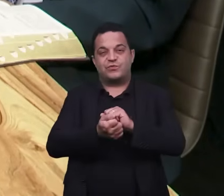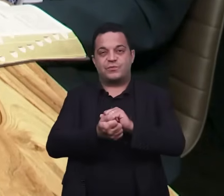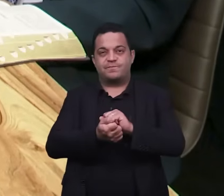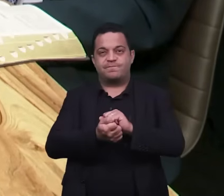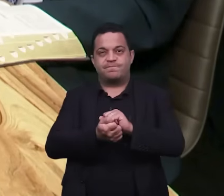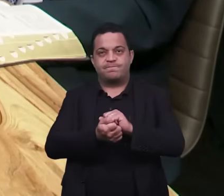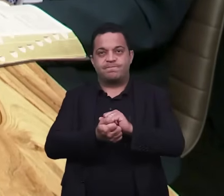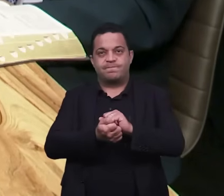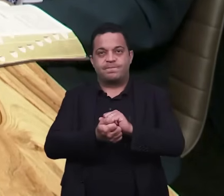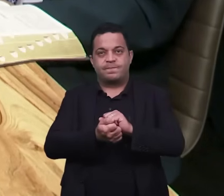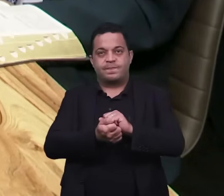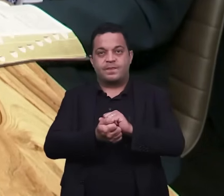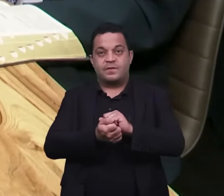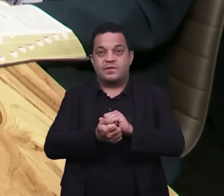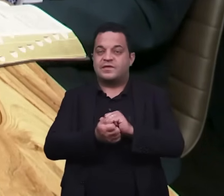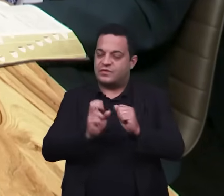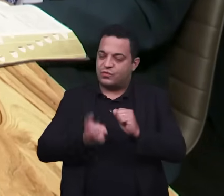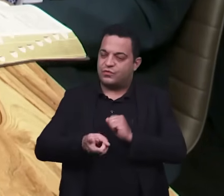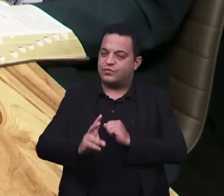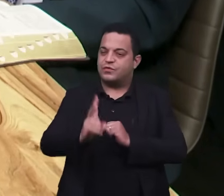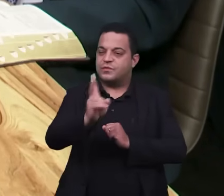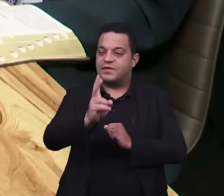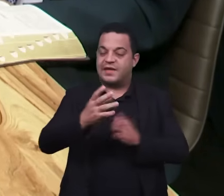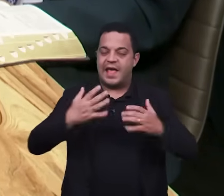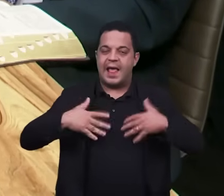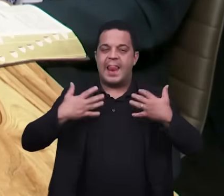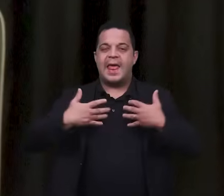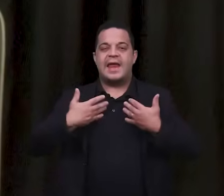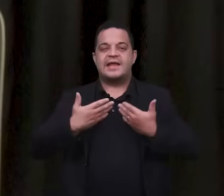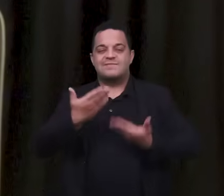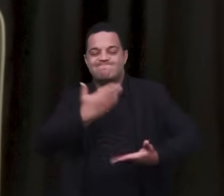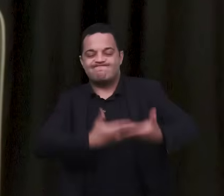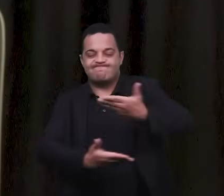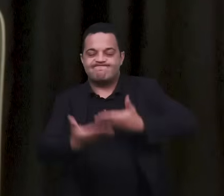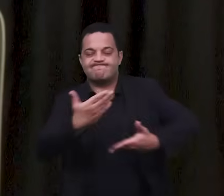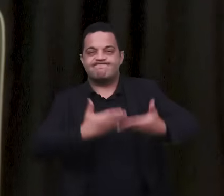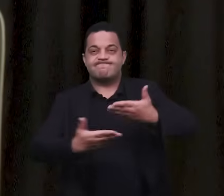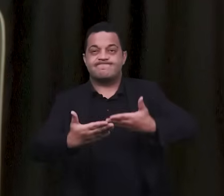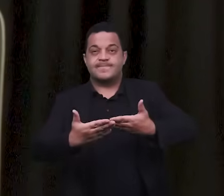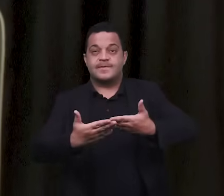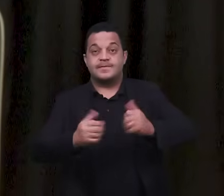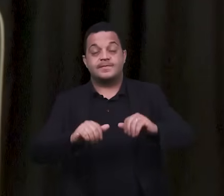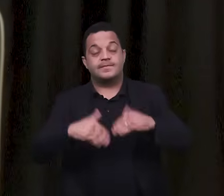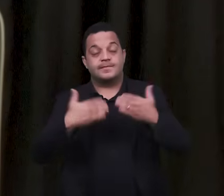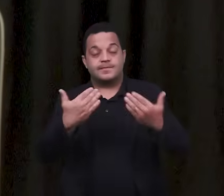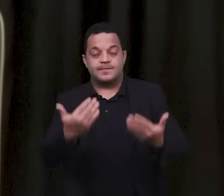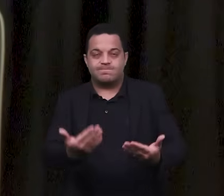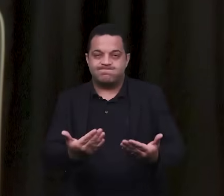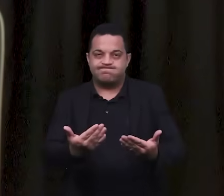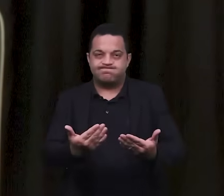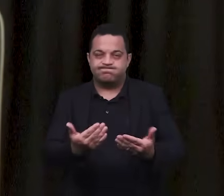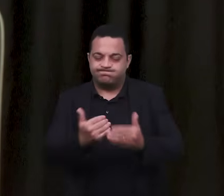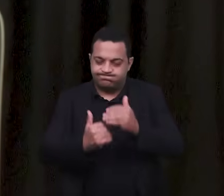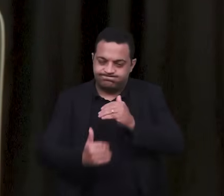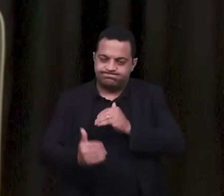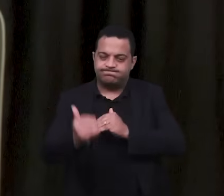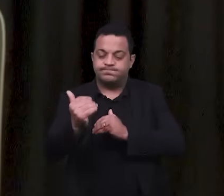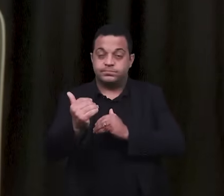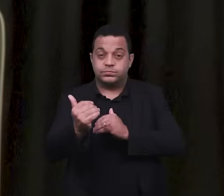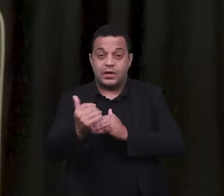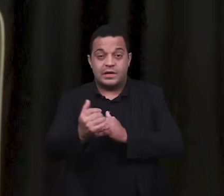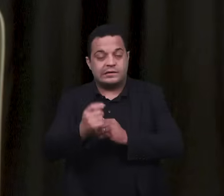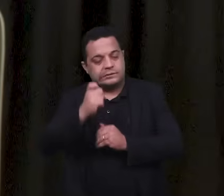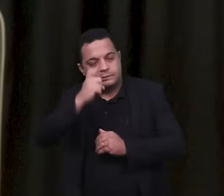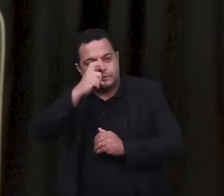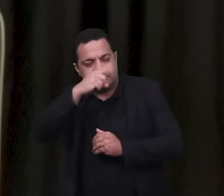sempre de volta aqui, né? Isso. E com muita alegria, graças a Deus. Mas muito bem, a nossa preocupação hoje é chamar a